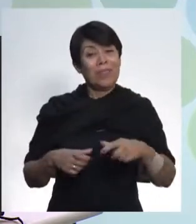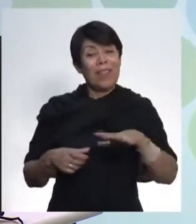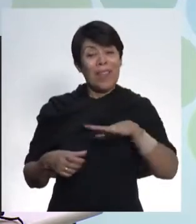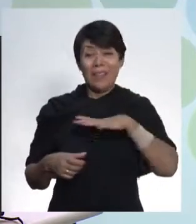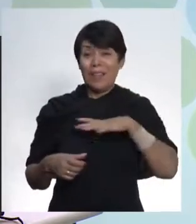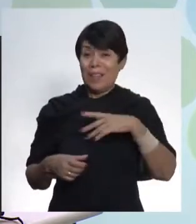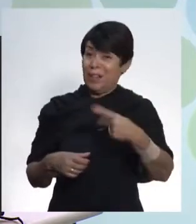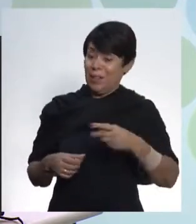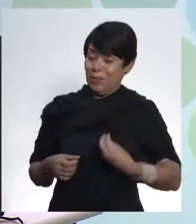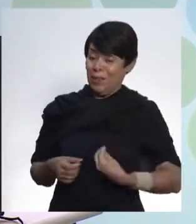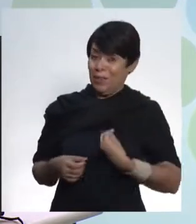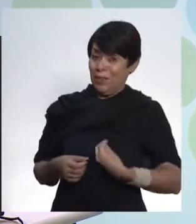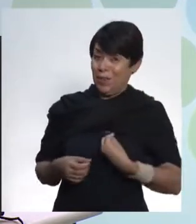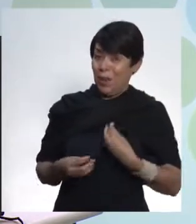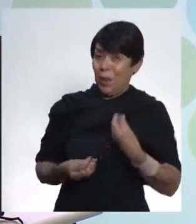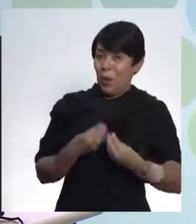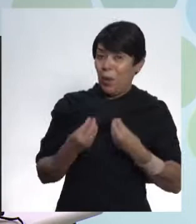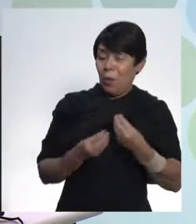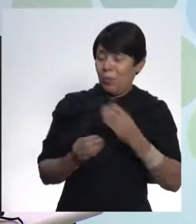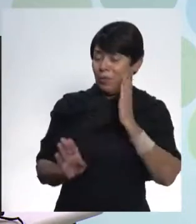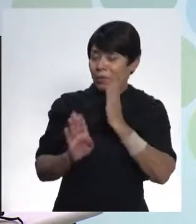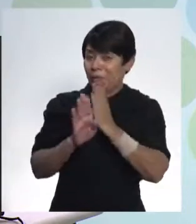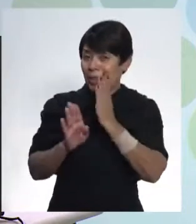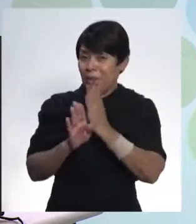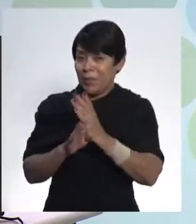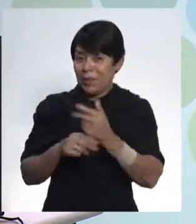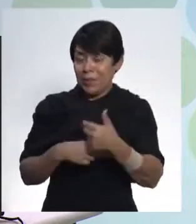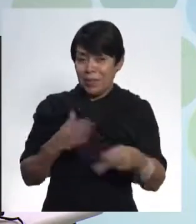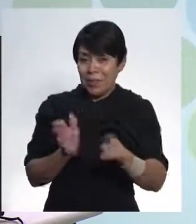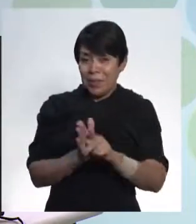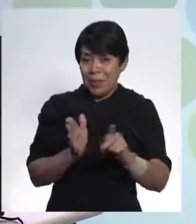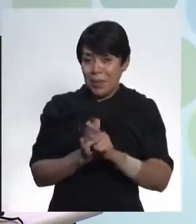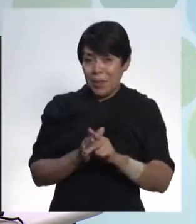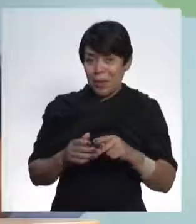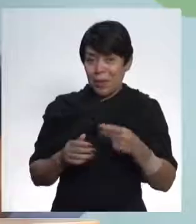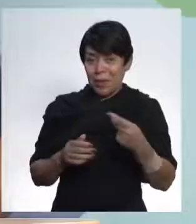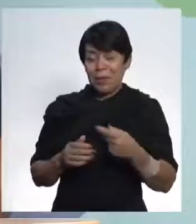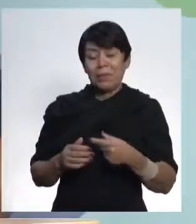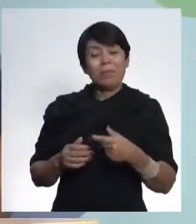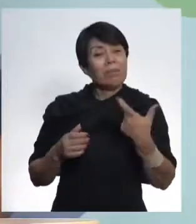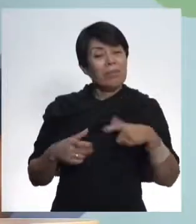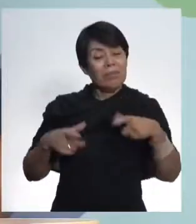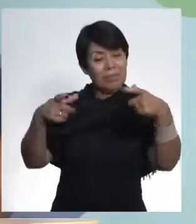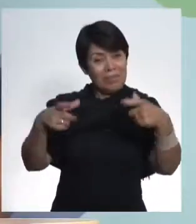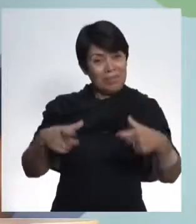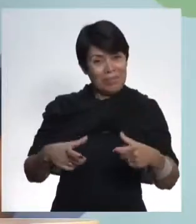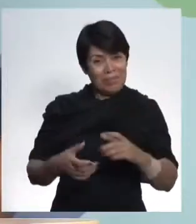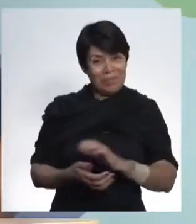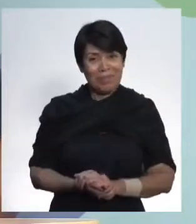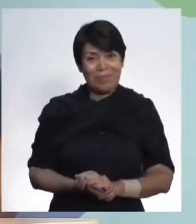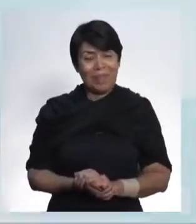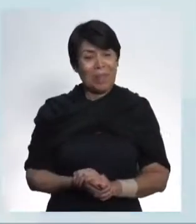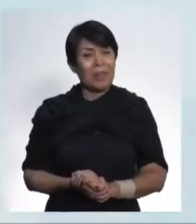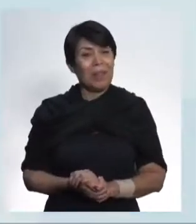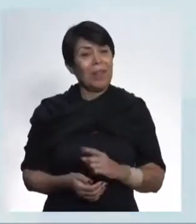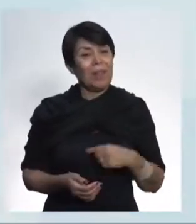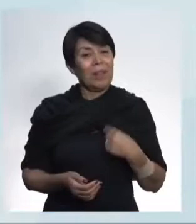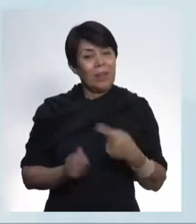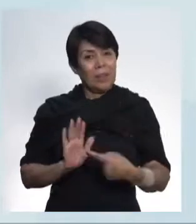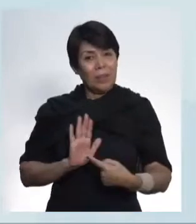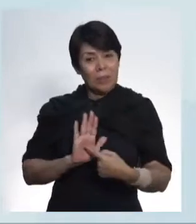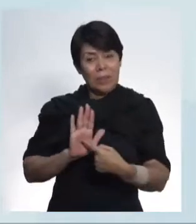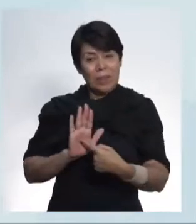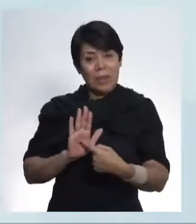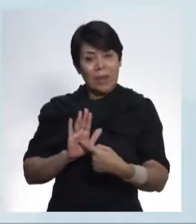você reconhece as características do bioma da sua região. Perfeitamente. Nós vamos mostrar aí para vocês o mapa dos